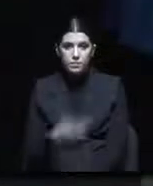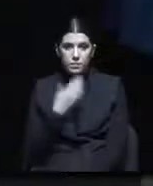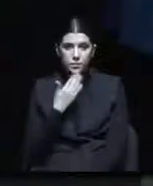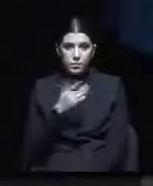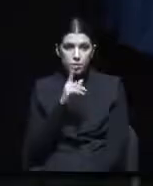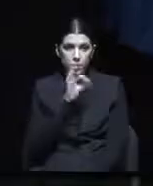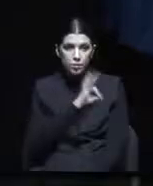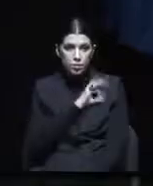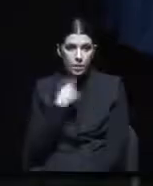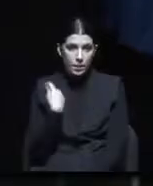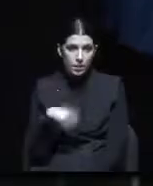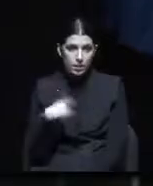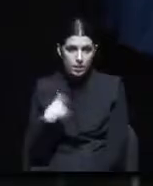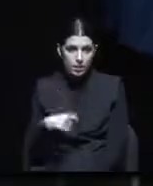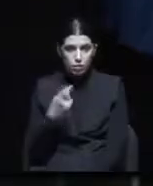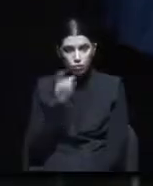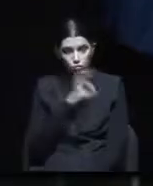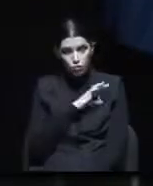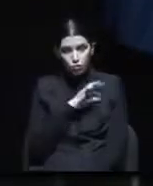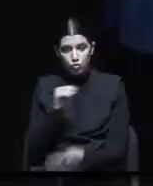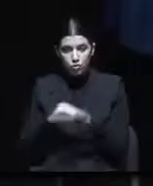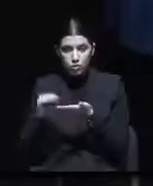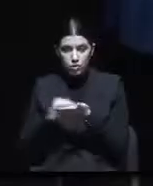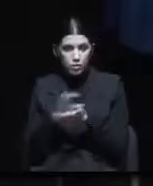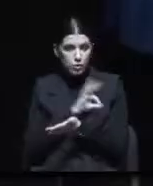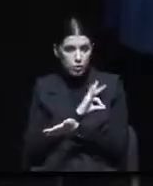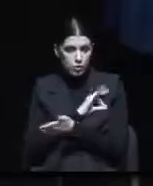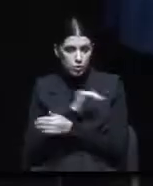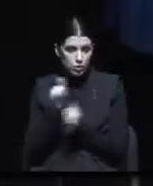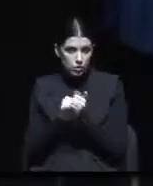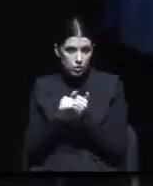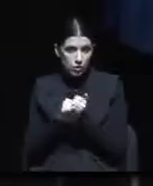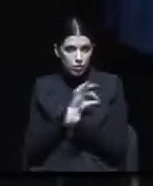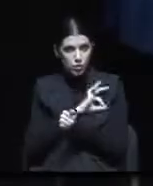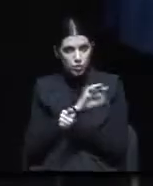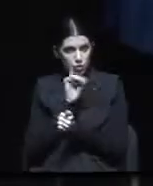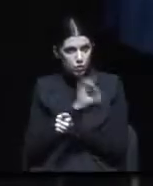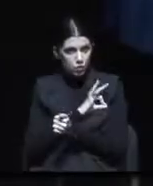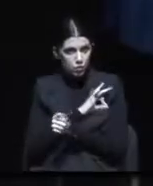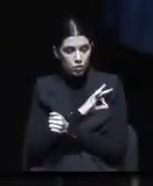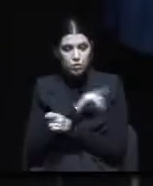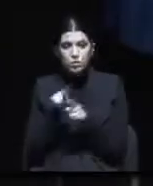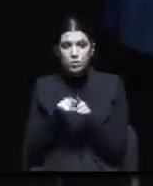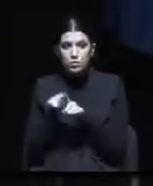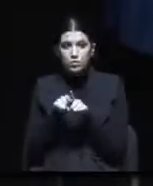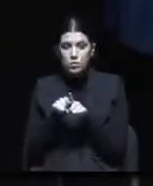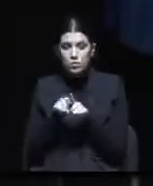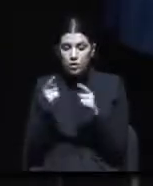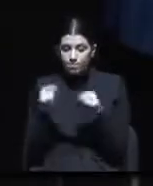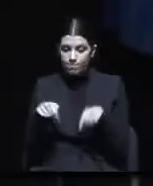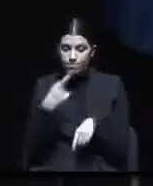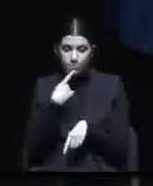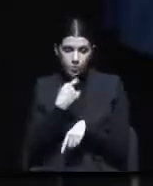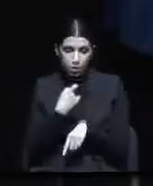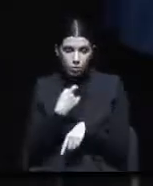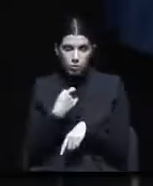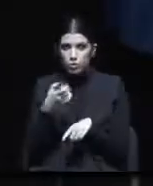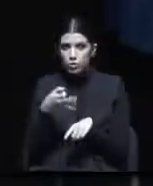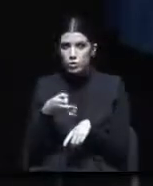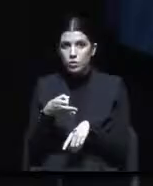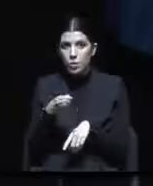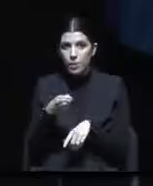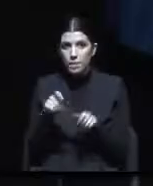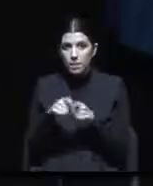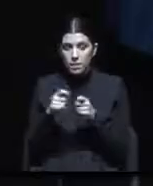Obrigada, Sr. Presidente em exercício, Sr. Secretário, Srs. Vereadores e Srs. Deputados. Nesta sessão de perguntas, o Grupo Municipal do